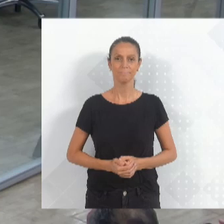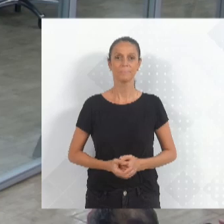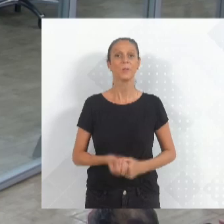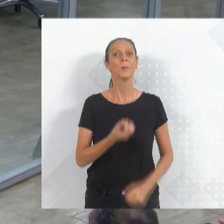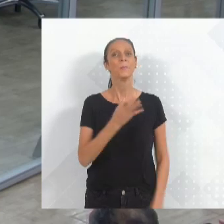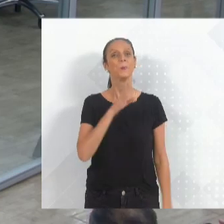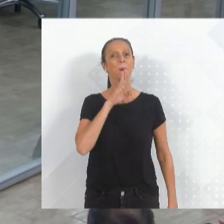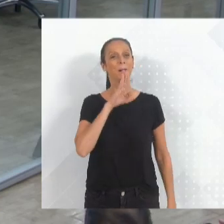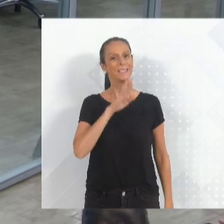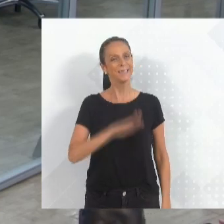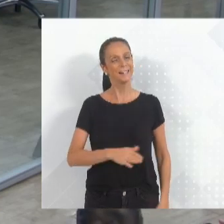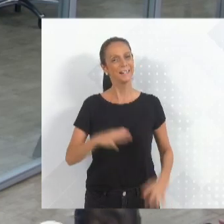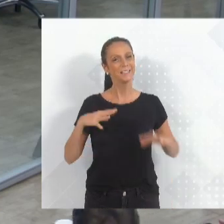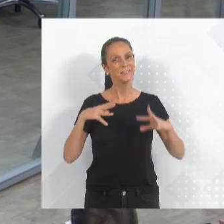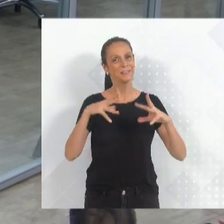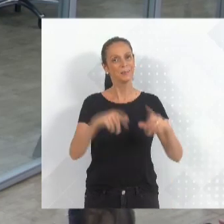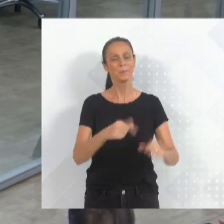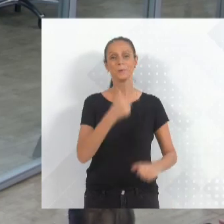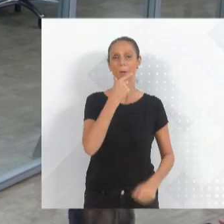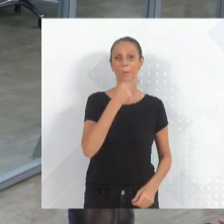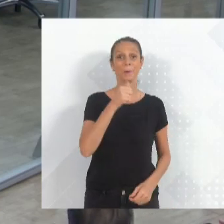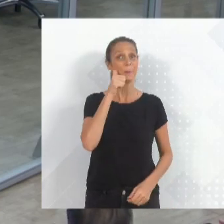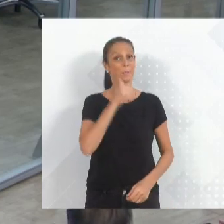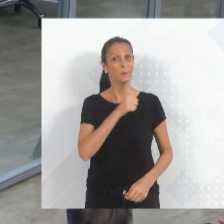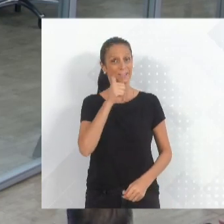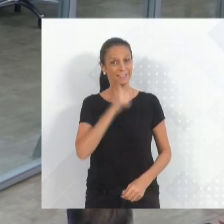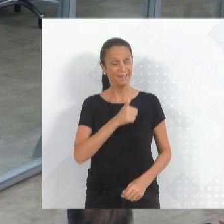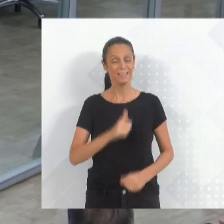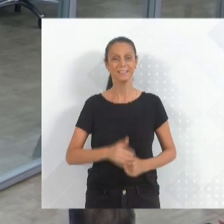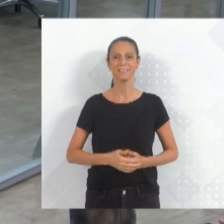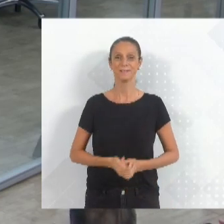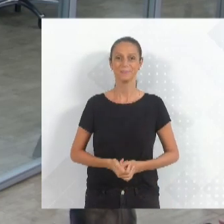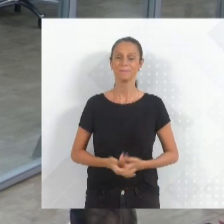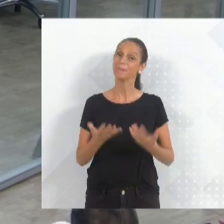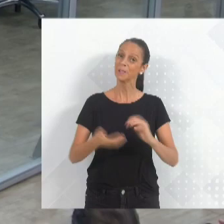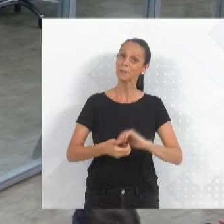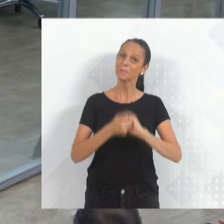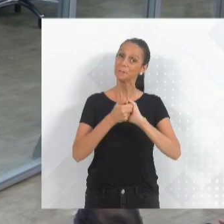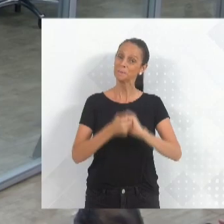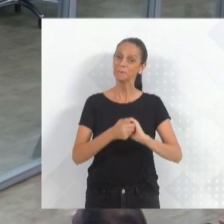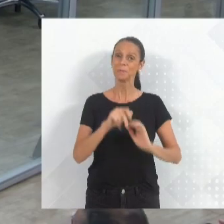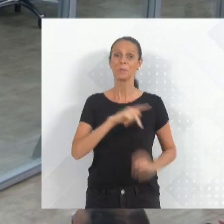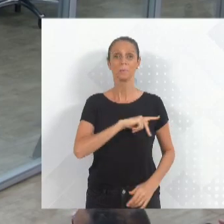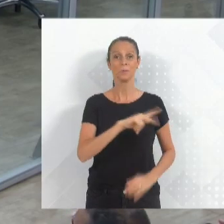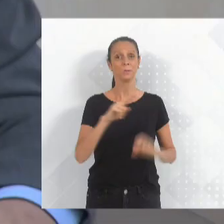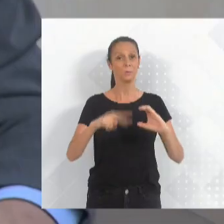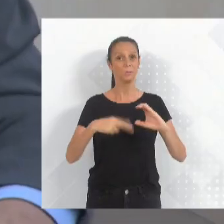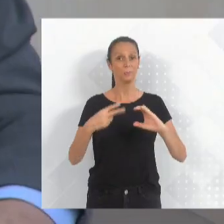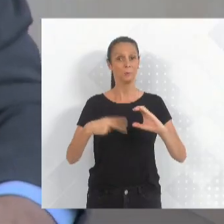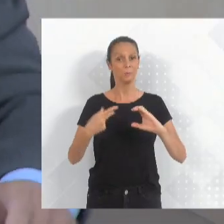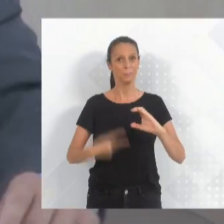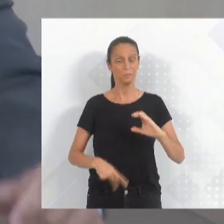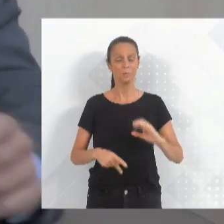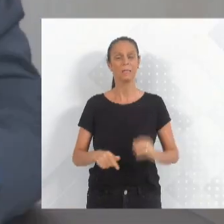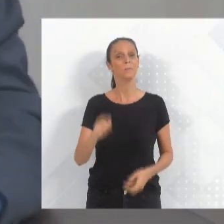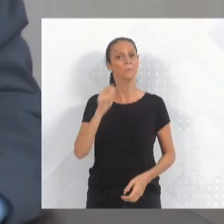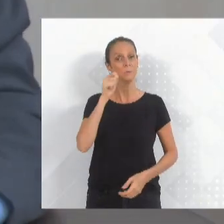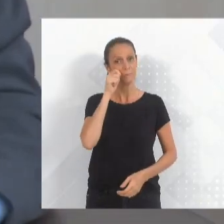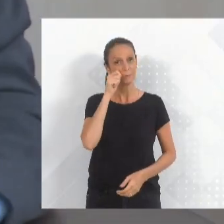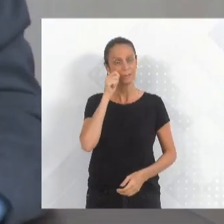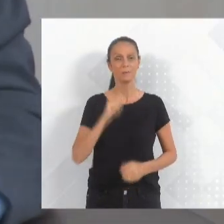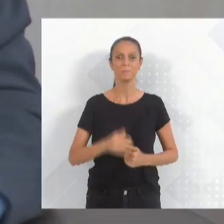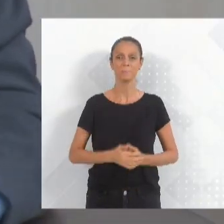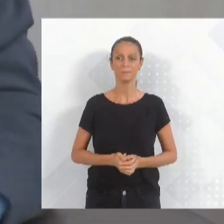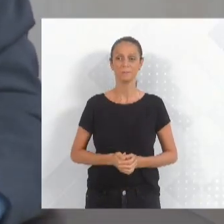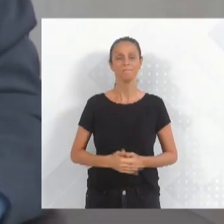Boa tarde a todos e a todas. Eu quero cumprimentar o presidente da Câmara, o vereador Almir Vieira, agradecer